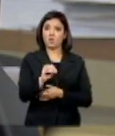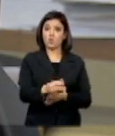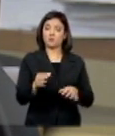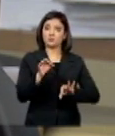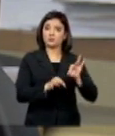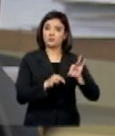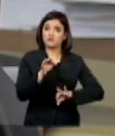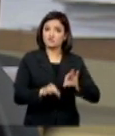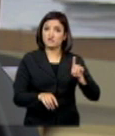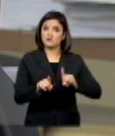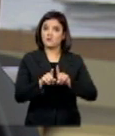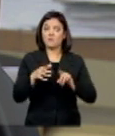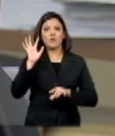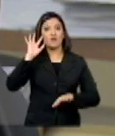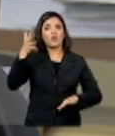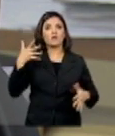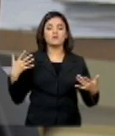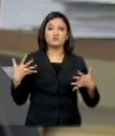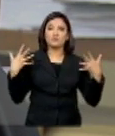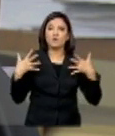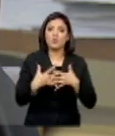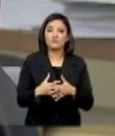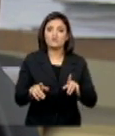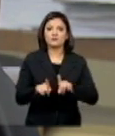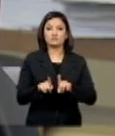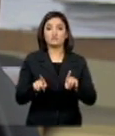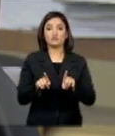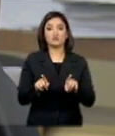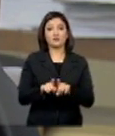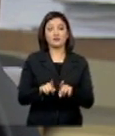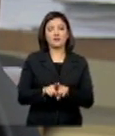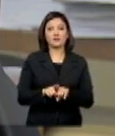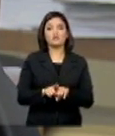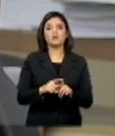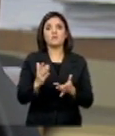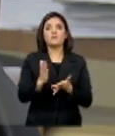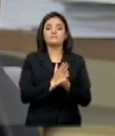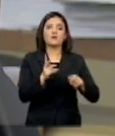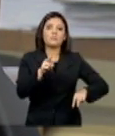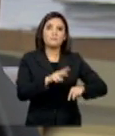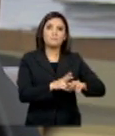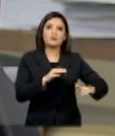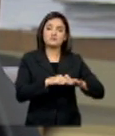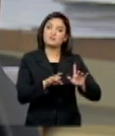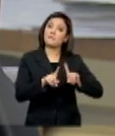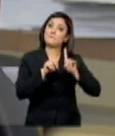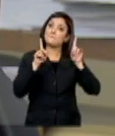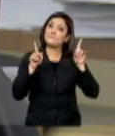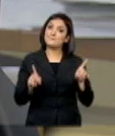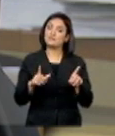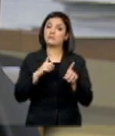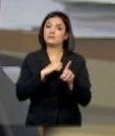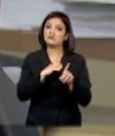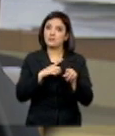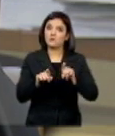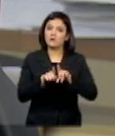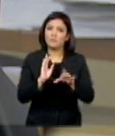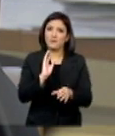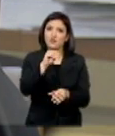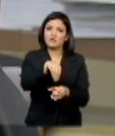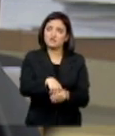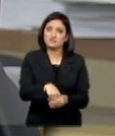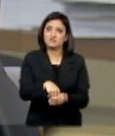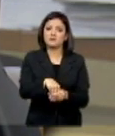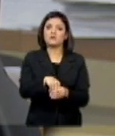ea brevidade das medidas restritivas de liberdade com a aplicação das medidas de inserção em